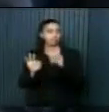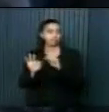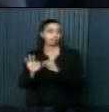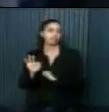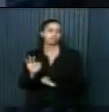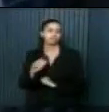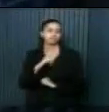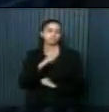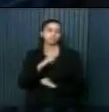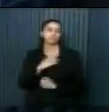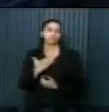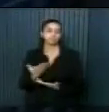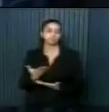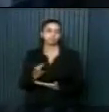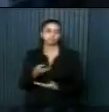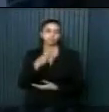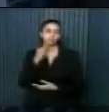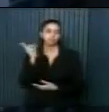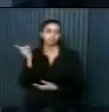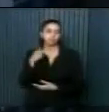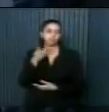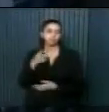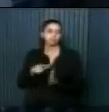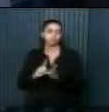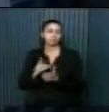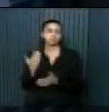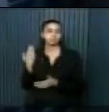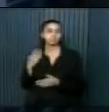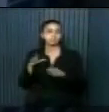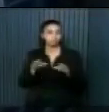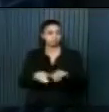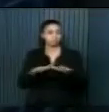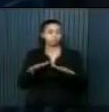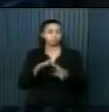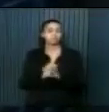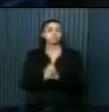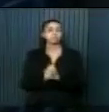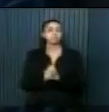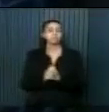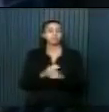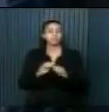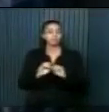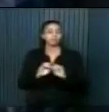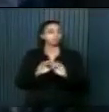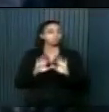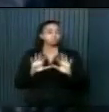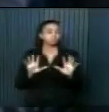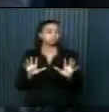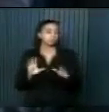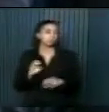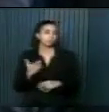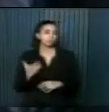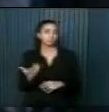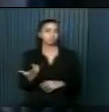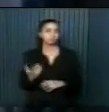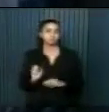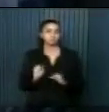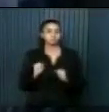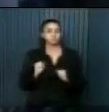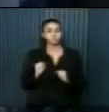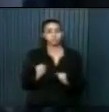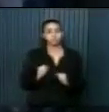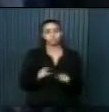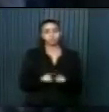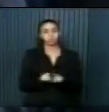LRF, não é, que já foi inclusive citada aqui durante essa audiência pública, e obviamente podendo até o ordenador de